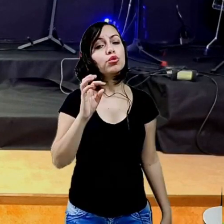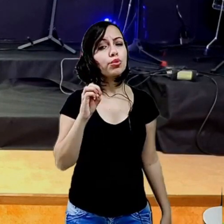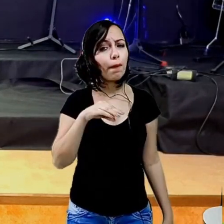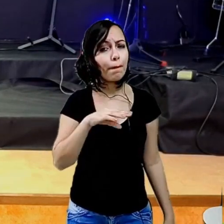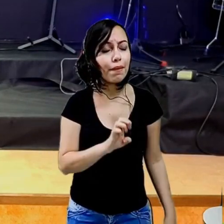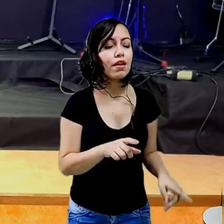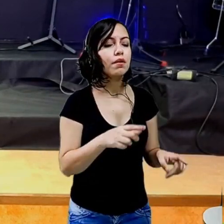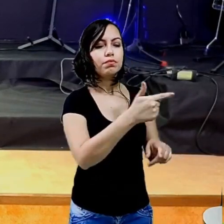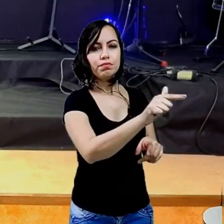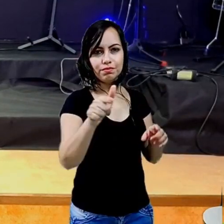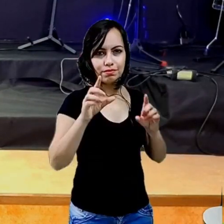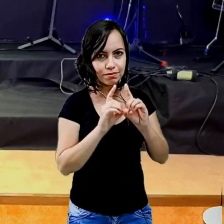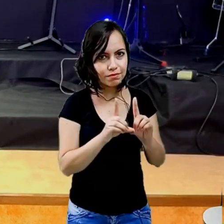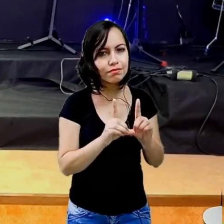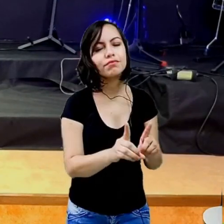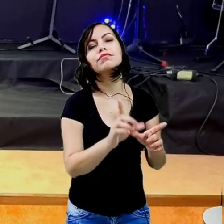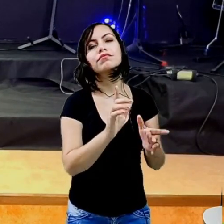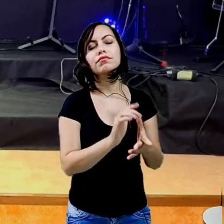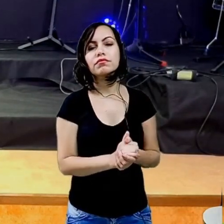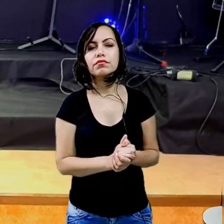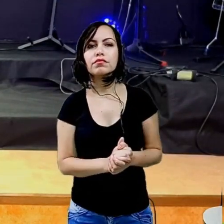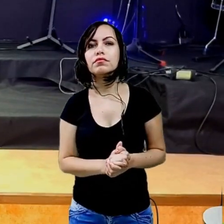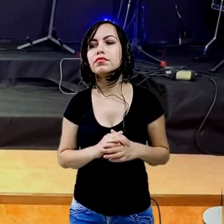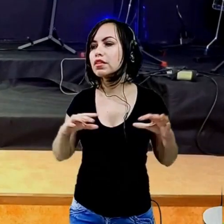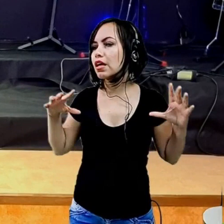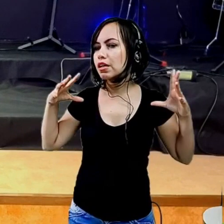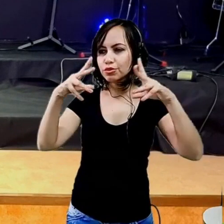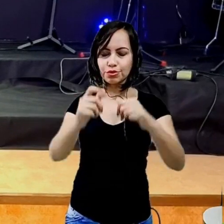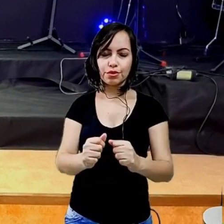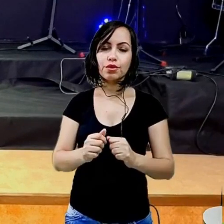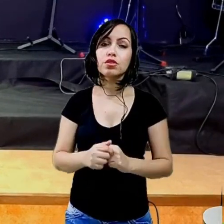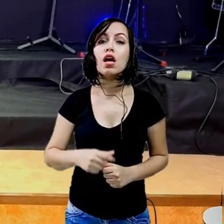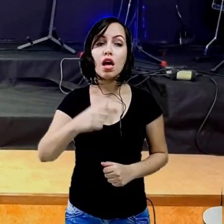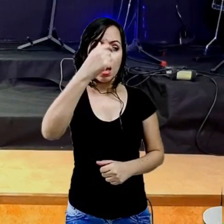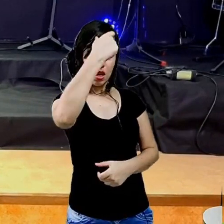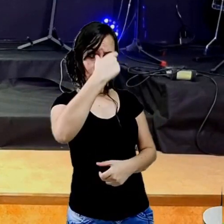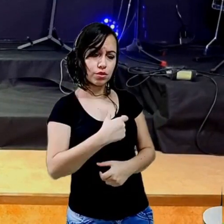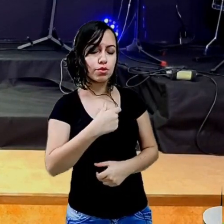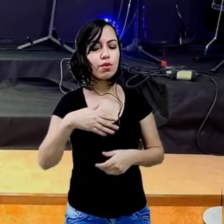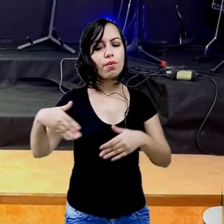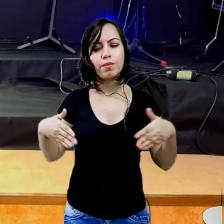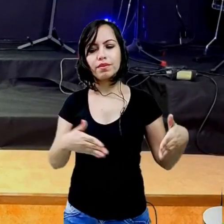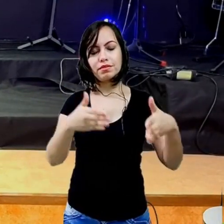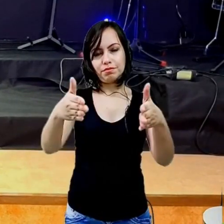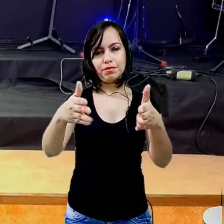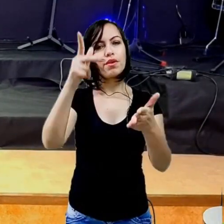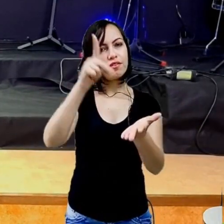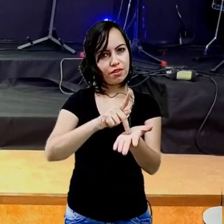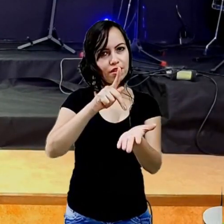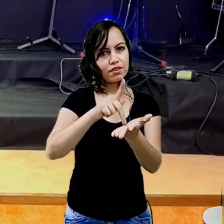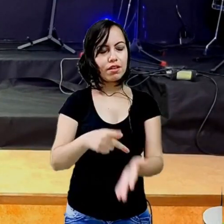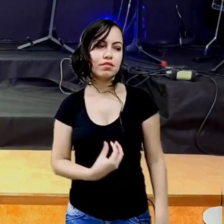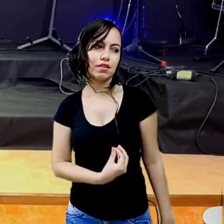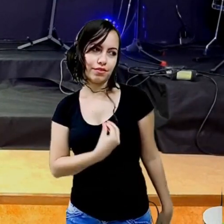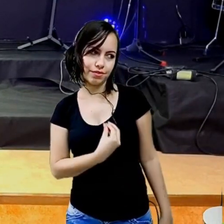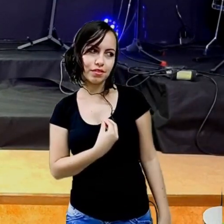para os discípulos, para os seus ouvintes: eu sou o caminho e a